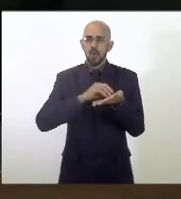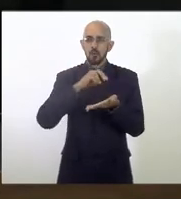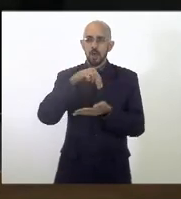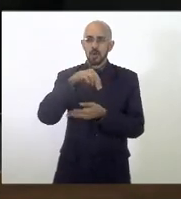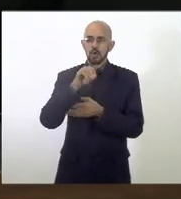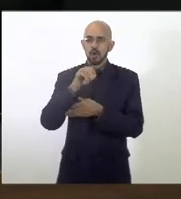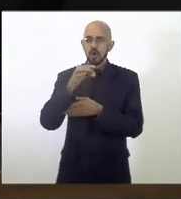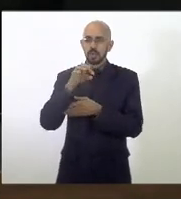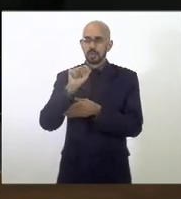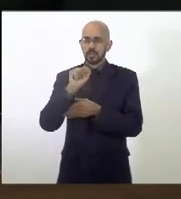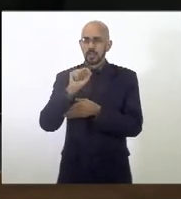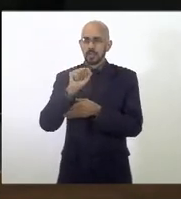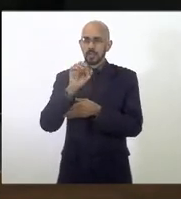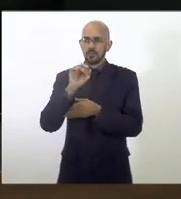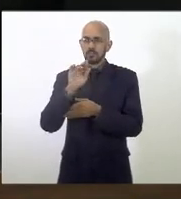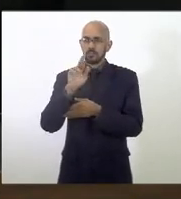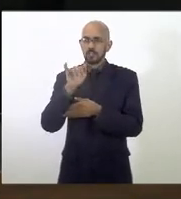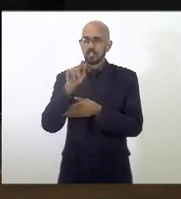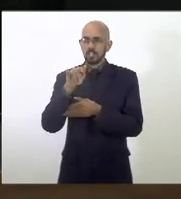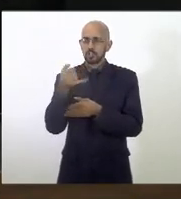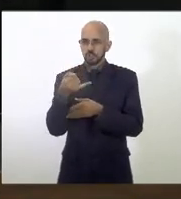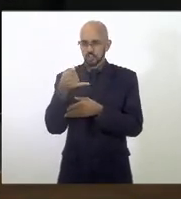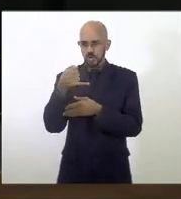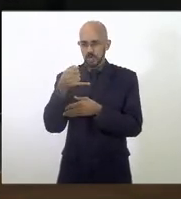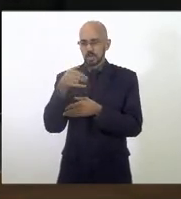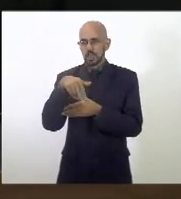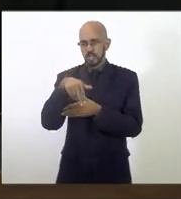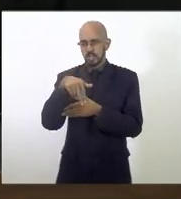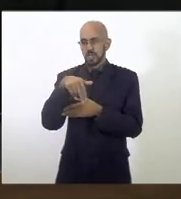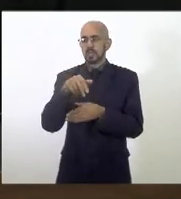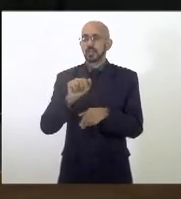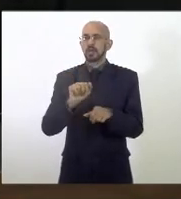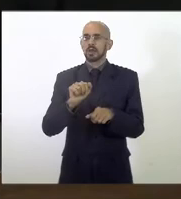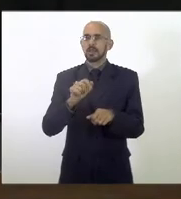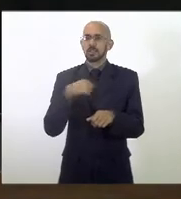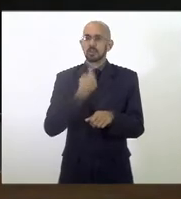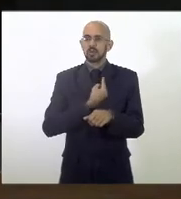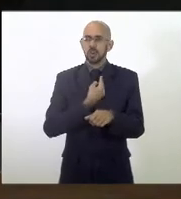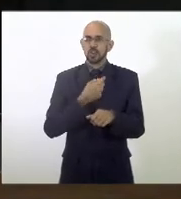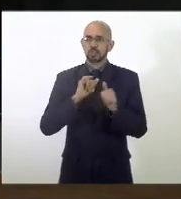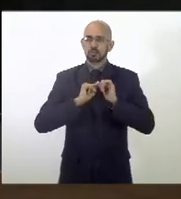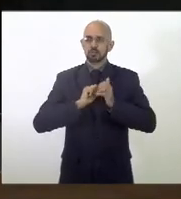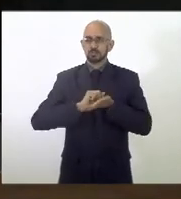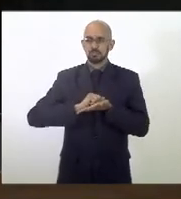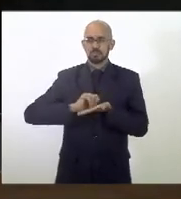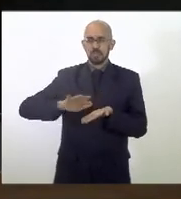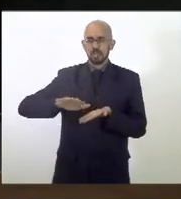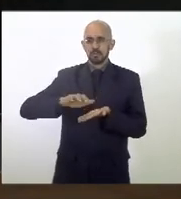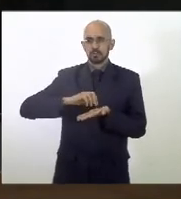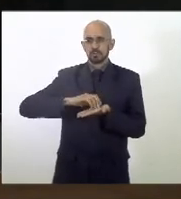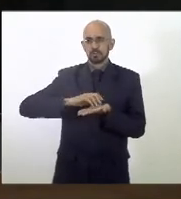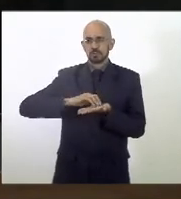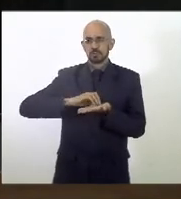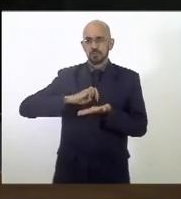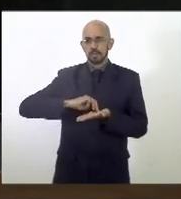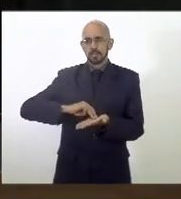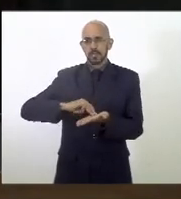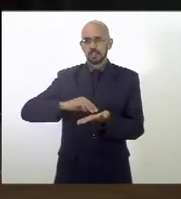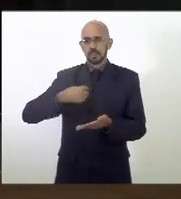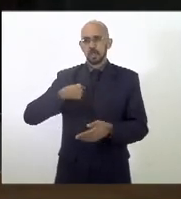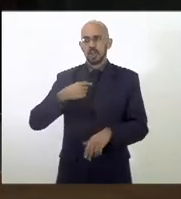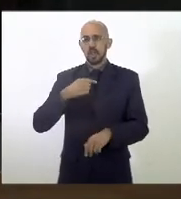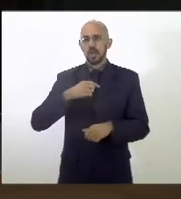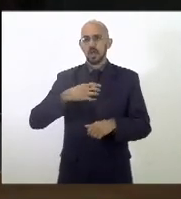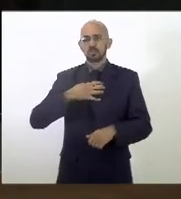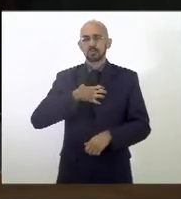de abril, e aquela nota que a gente fez publicar, fiquei 2 dias, doutor Henrique, com